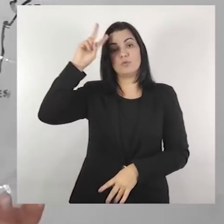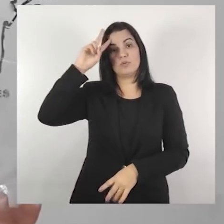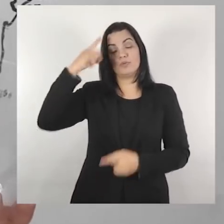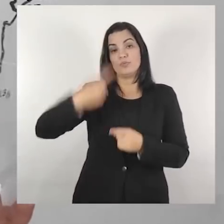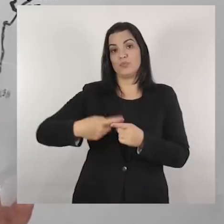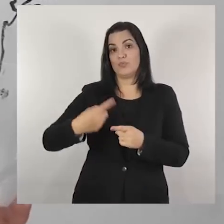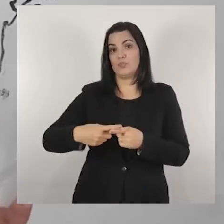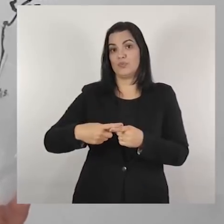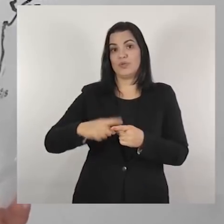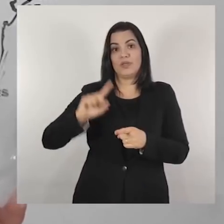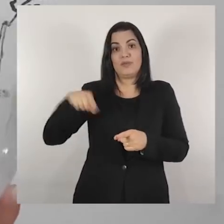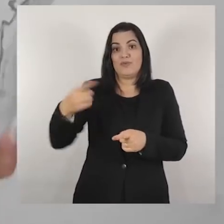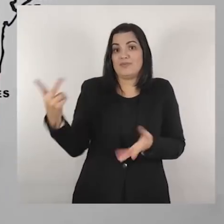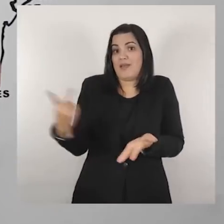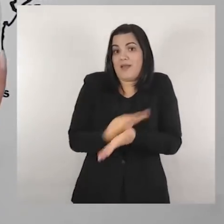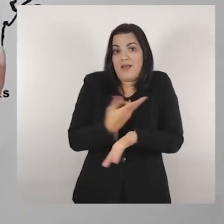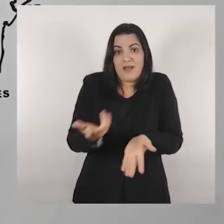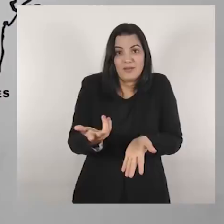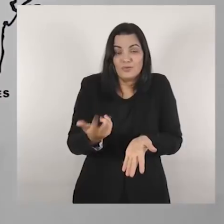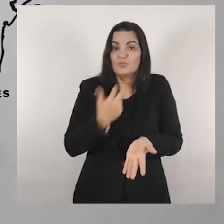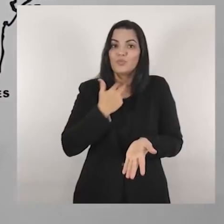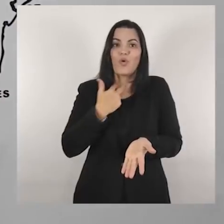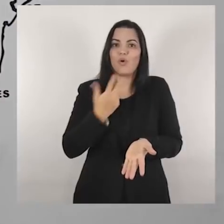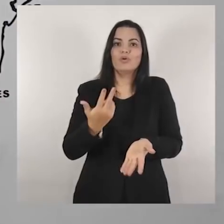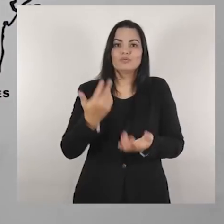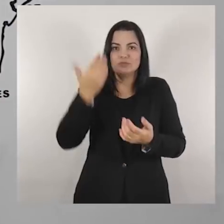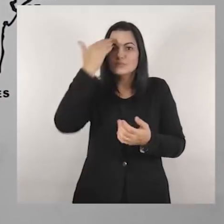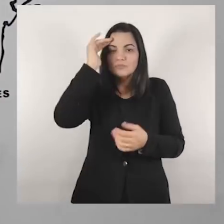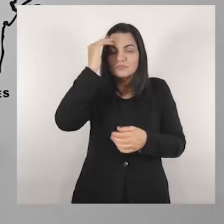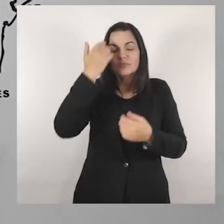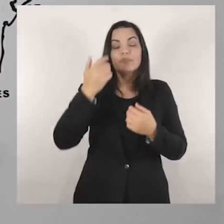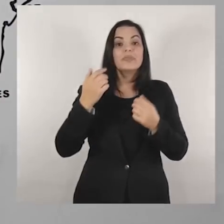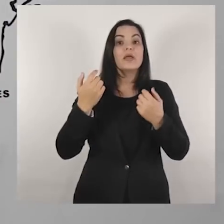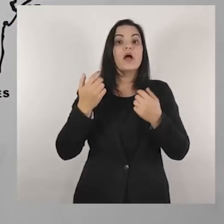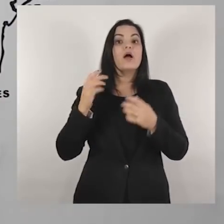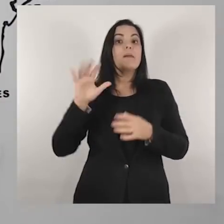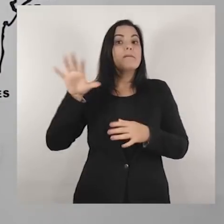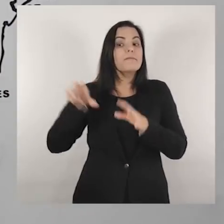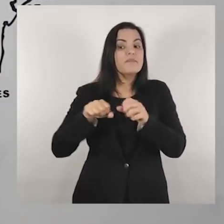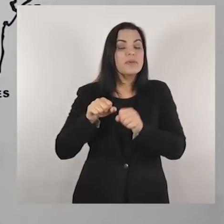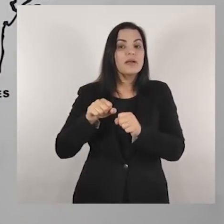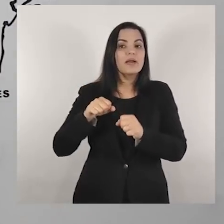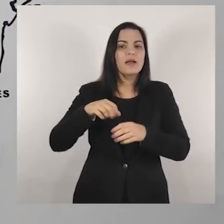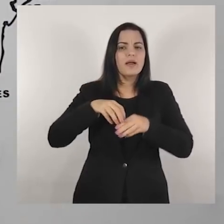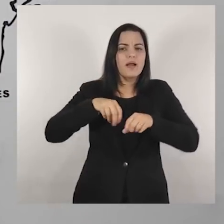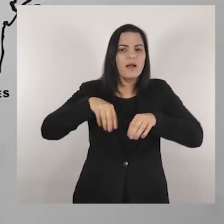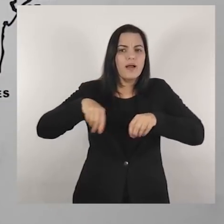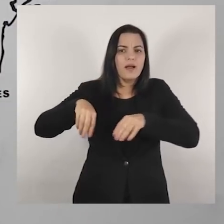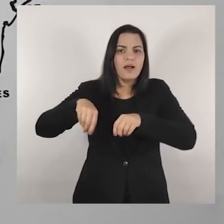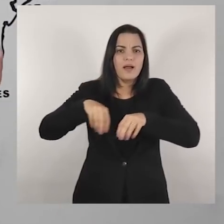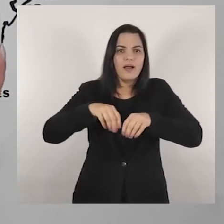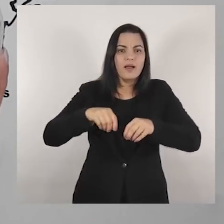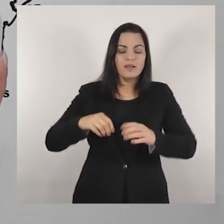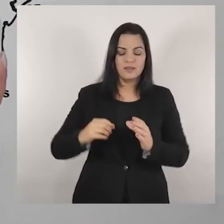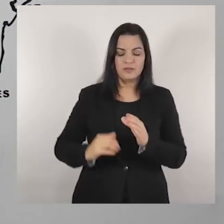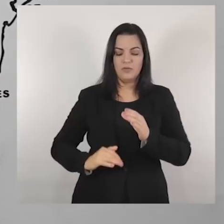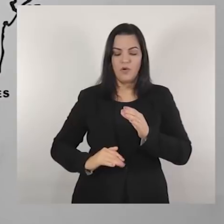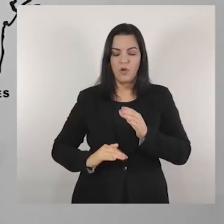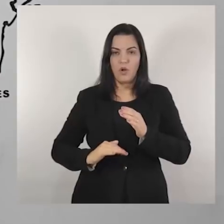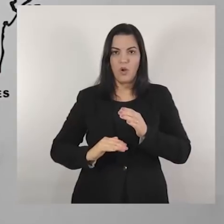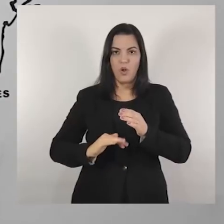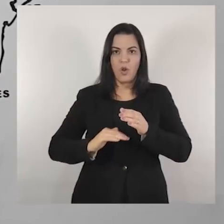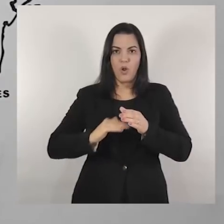minha experiência, tá bom? Você vai colocar terra até metade aqui da